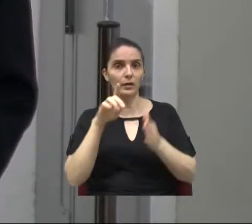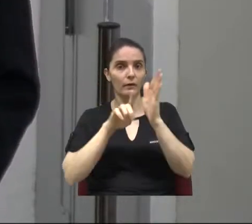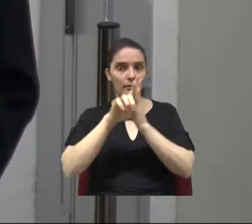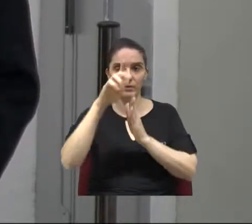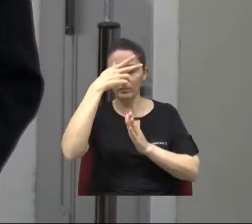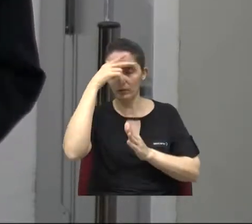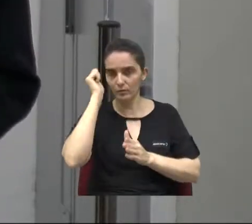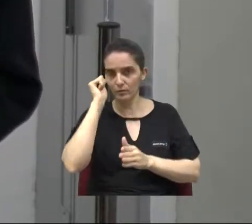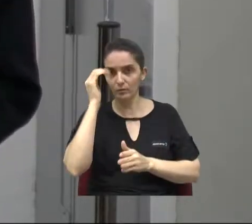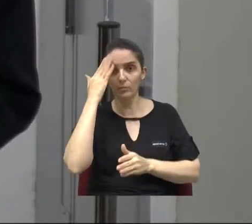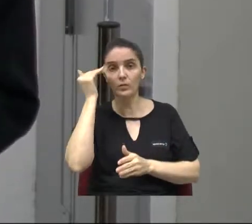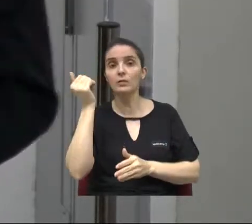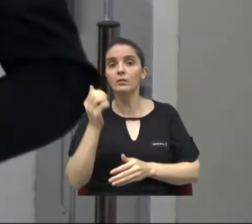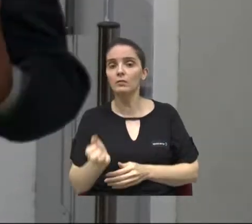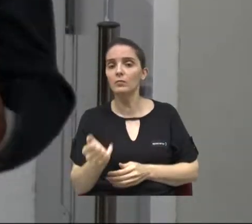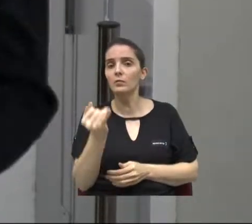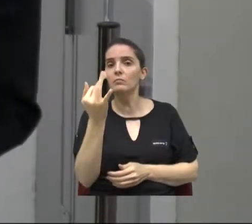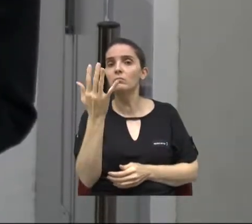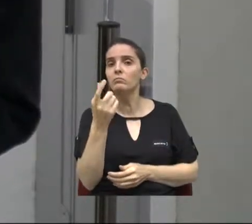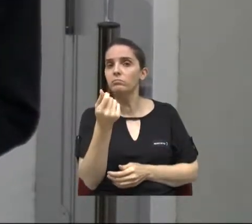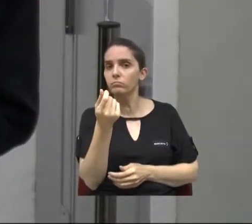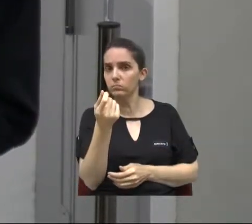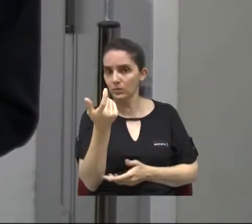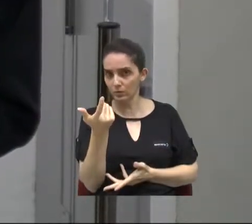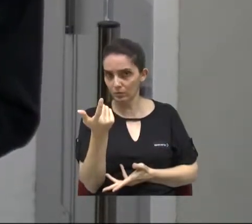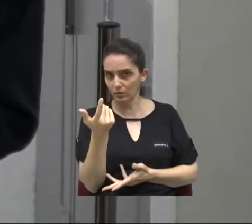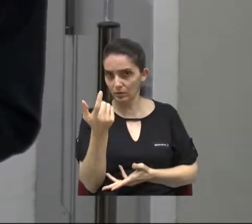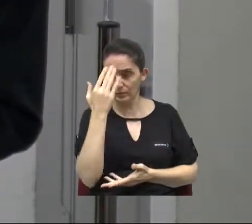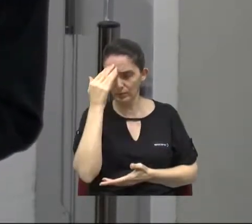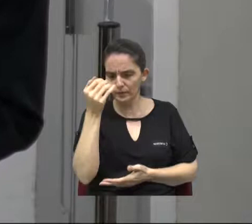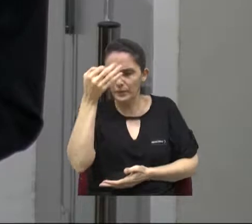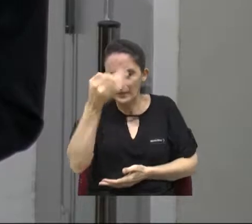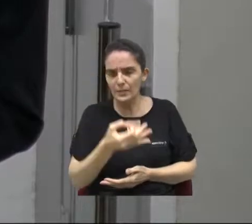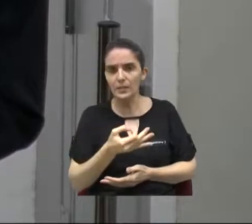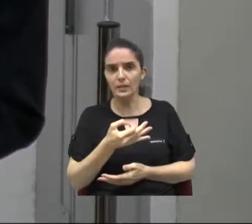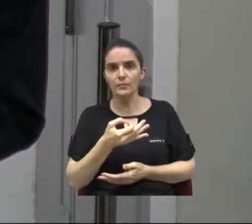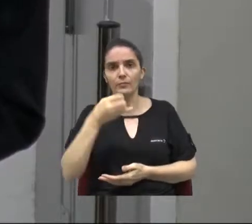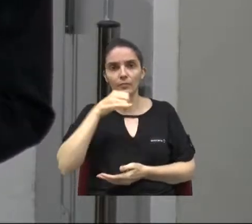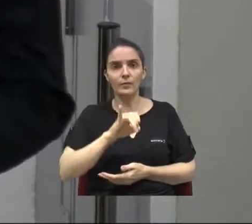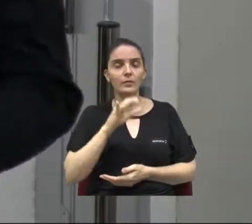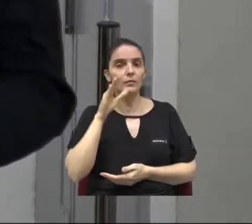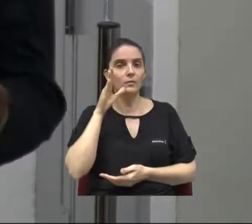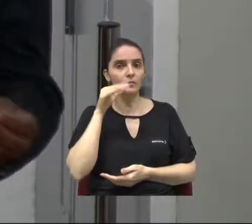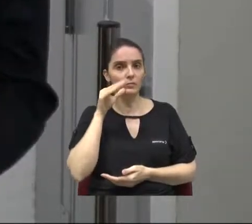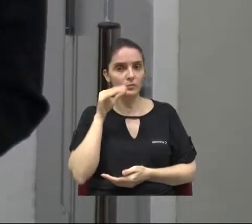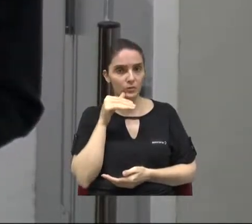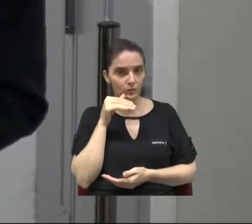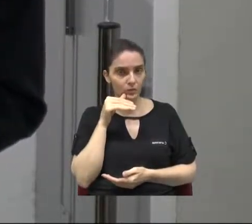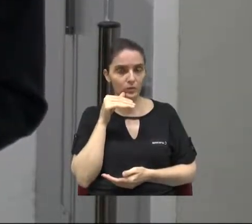dos valores, para saber exatamente se os funcionários estão